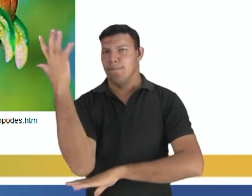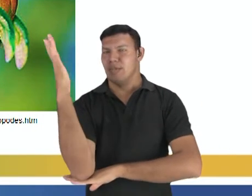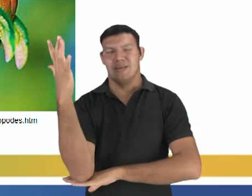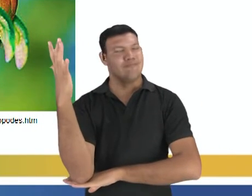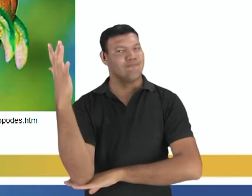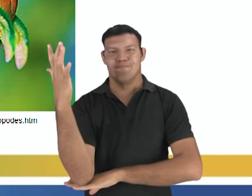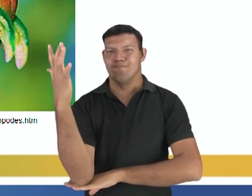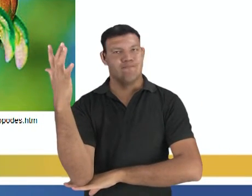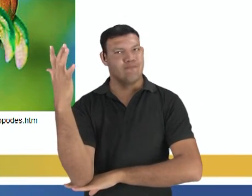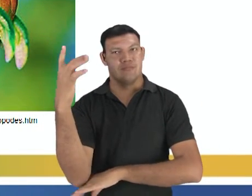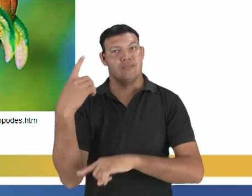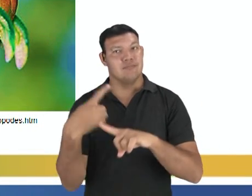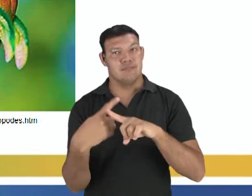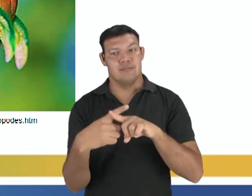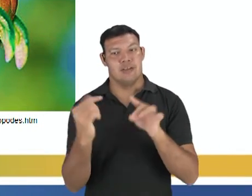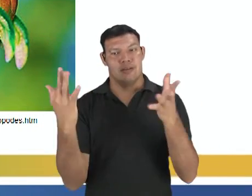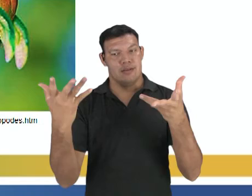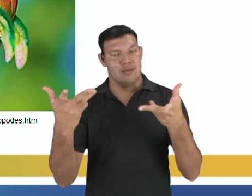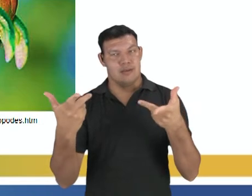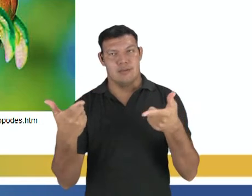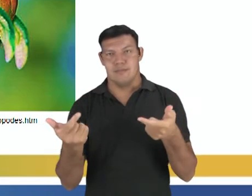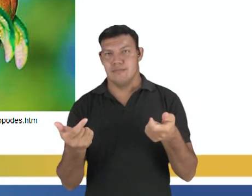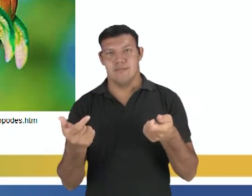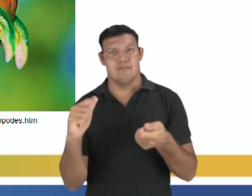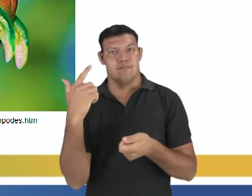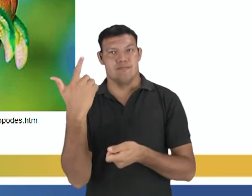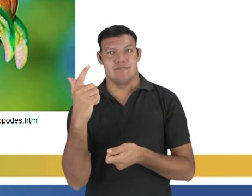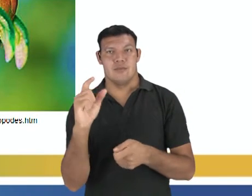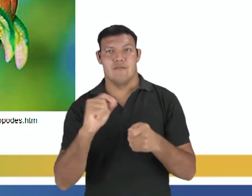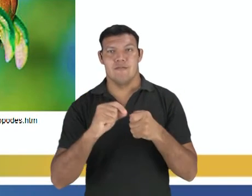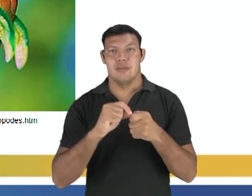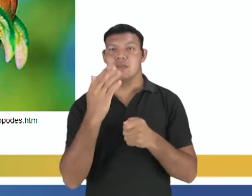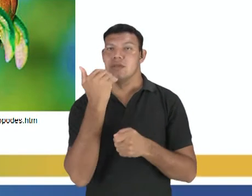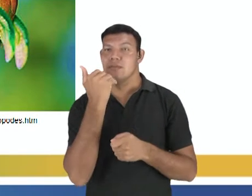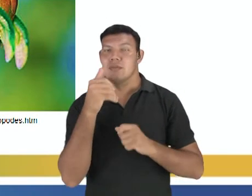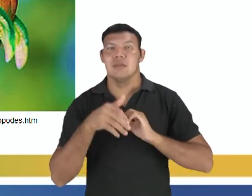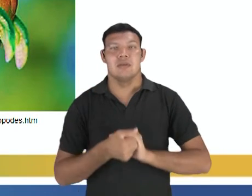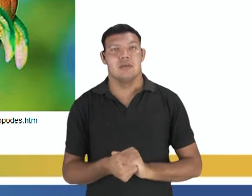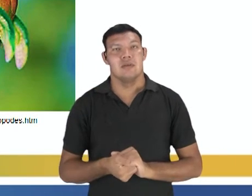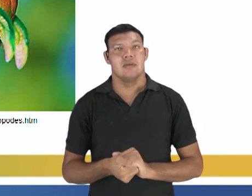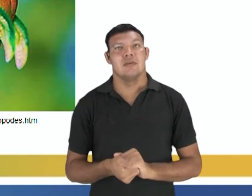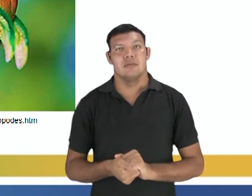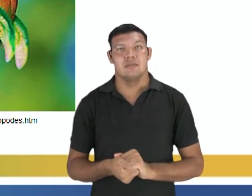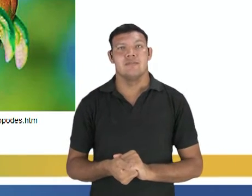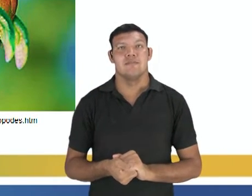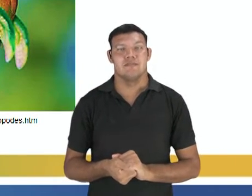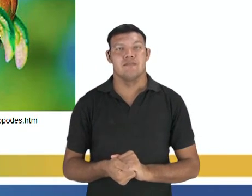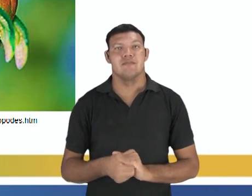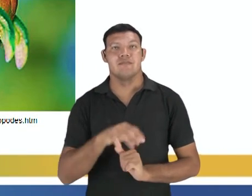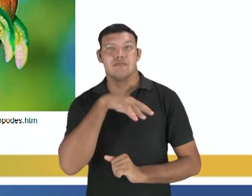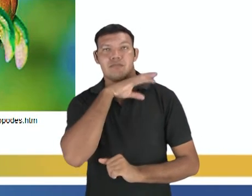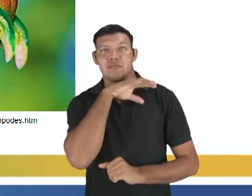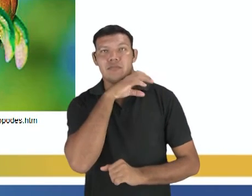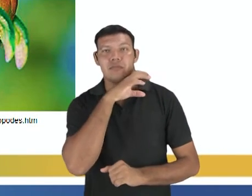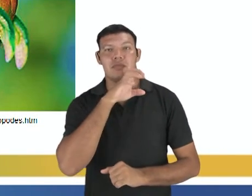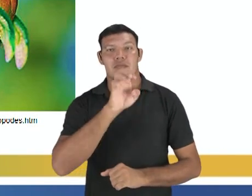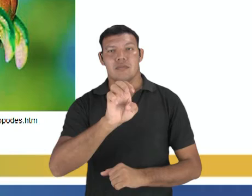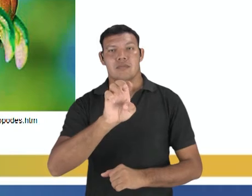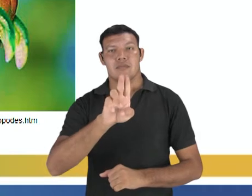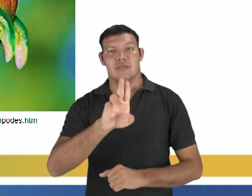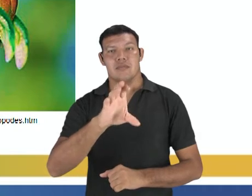porque eles não têm a capacidade de fabricar o próprio alimento, tá? São os seres eucariontes que podem